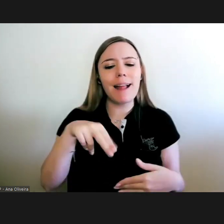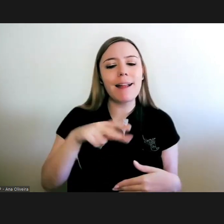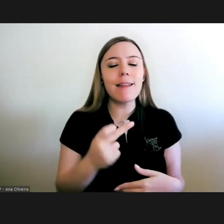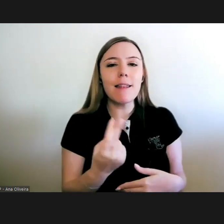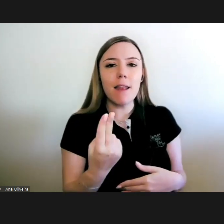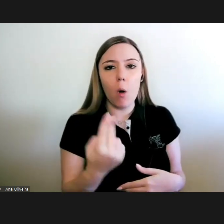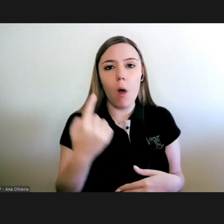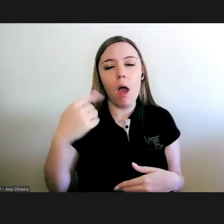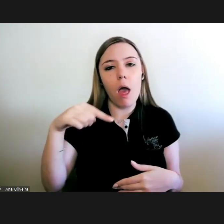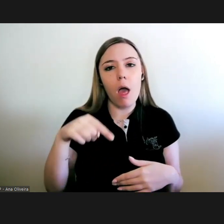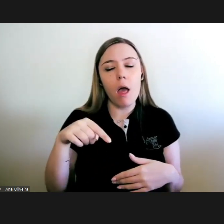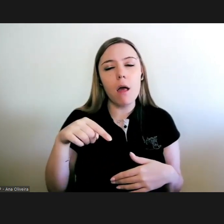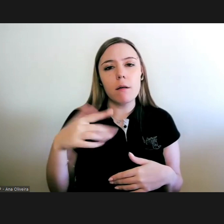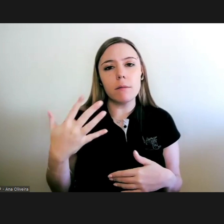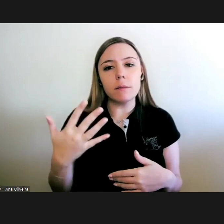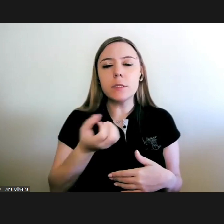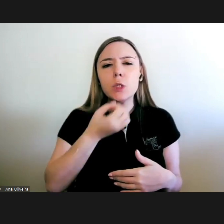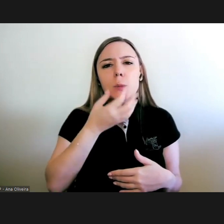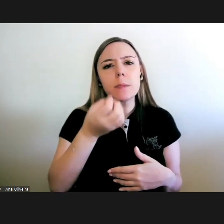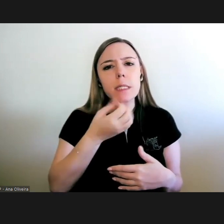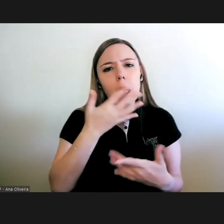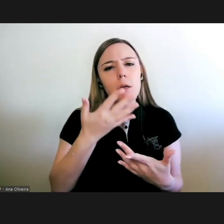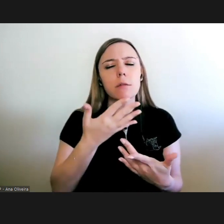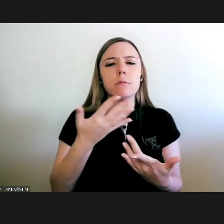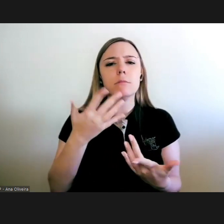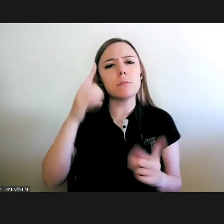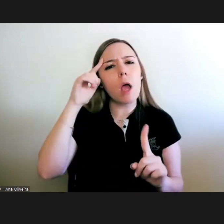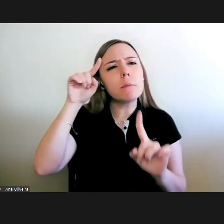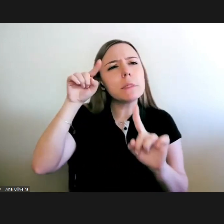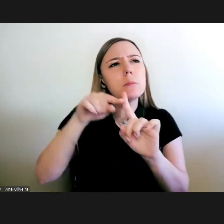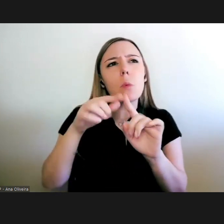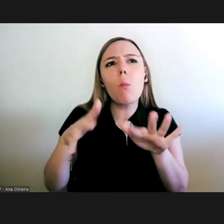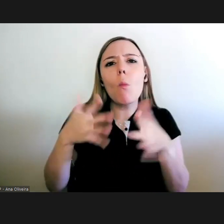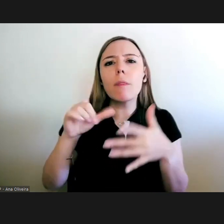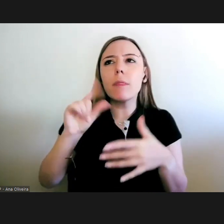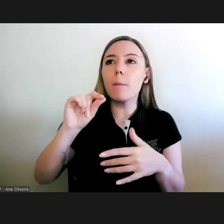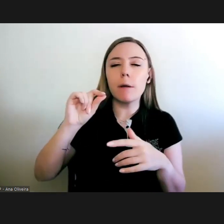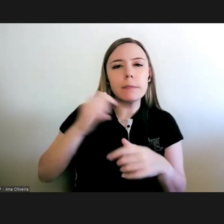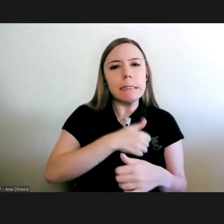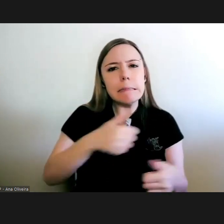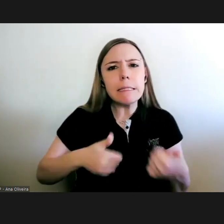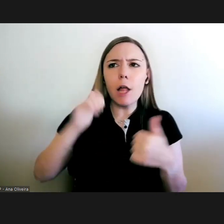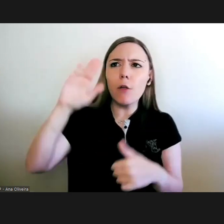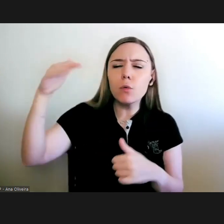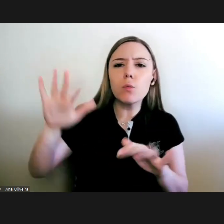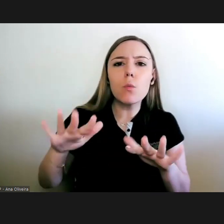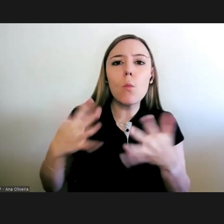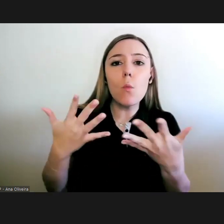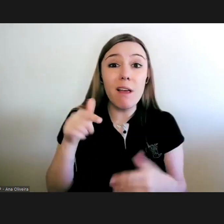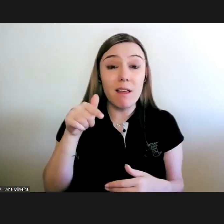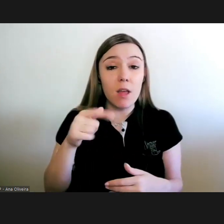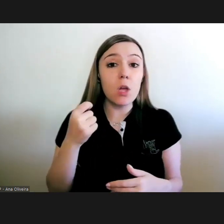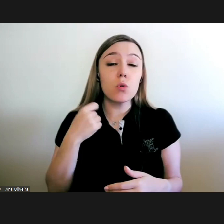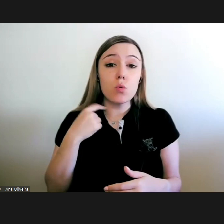curso sobre os pilares da sustentabilidade e o futuro das cidades. Este é um curso que também é